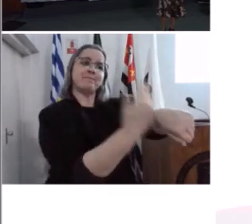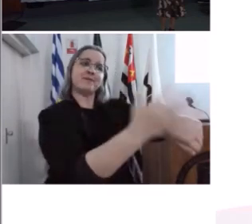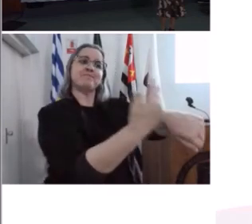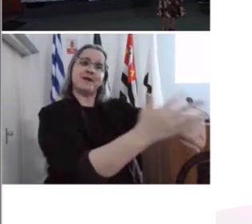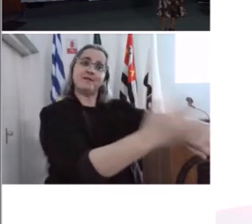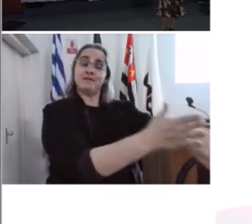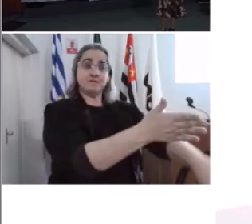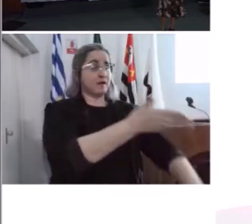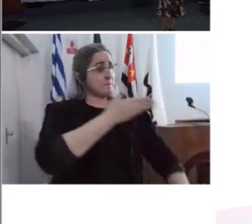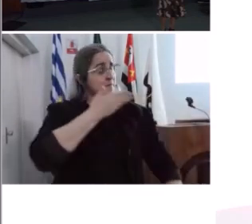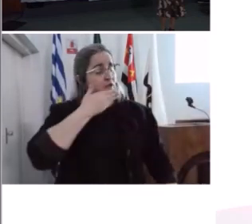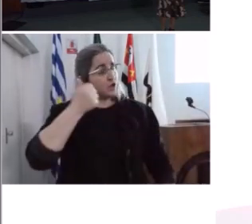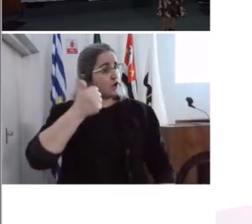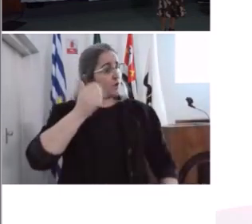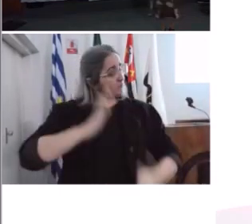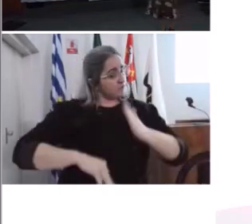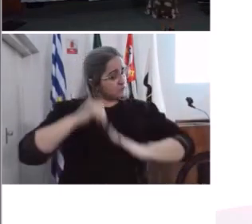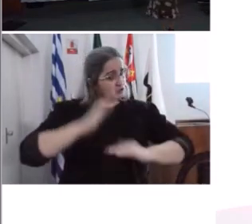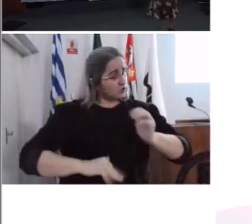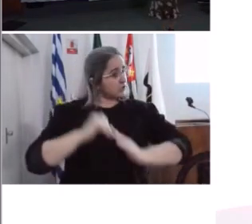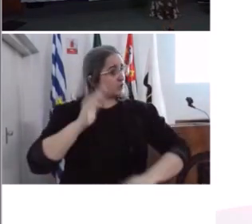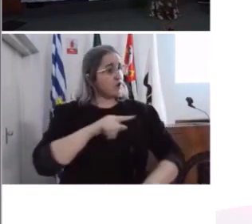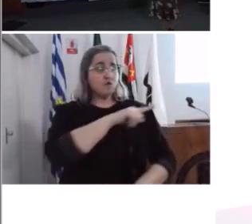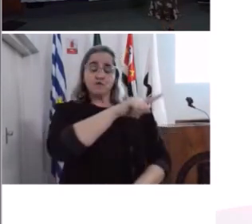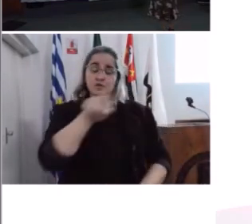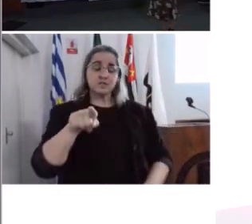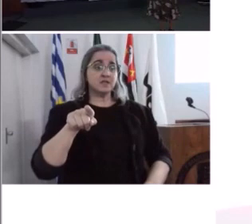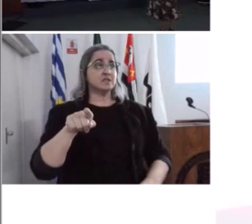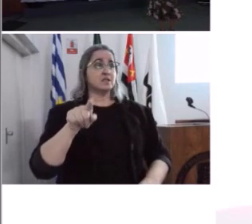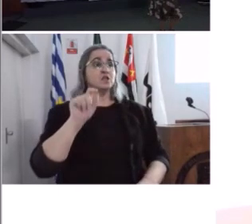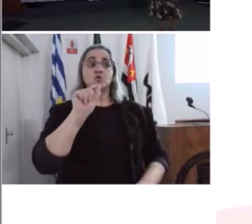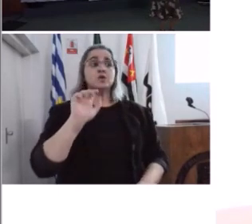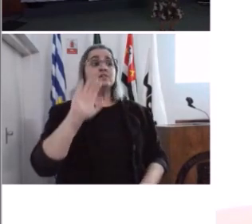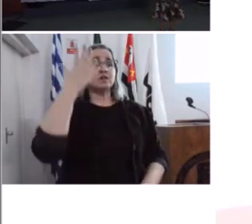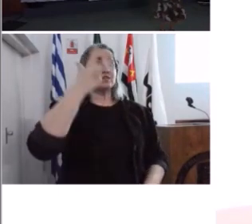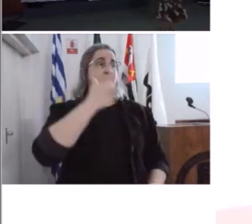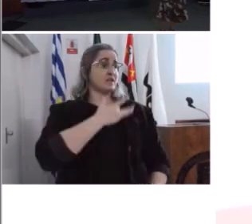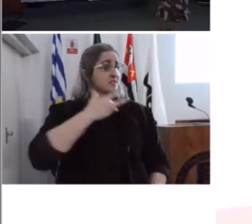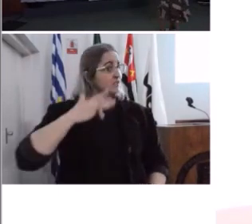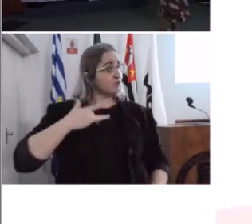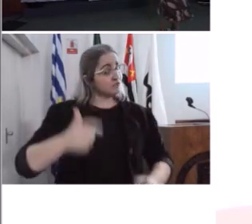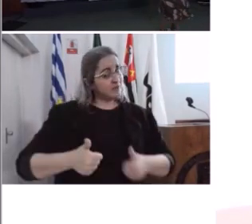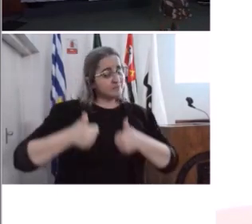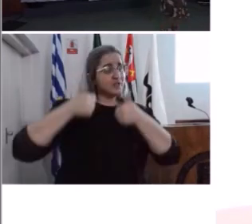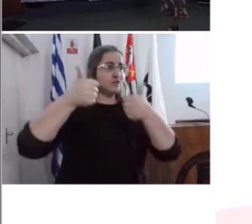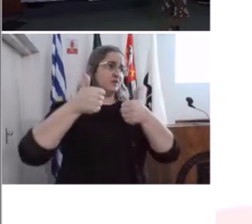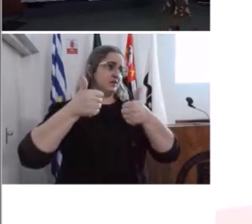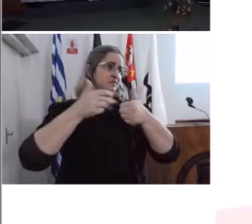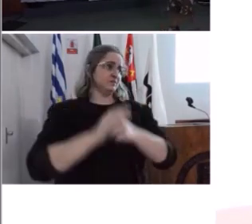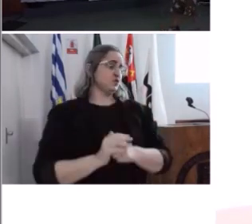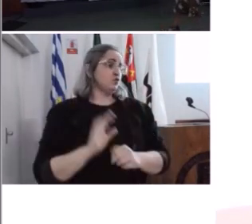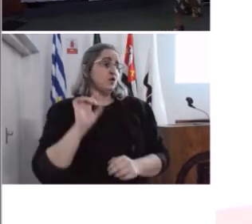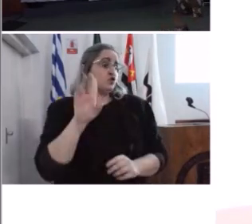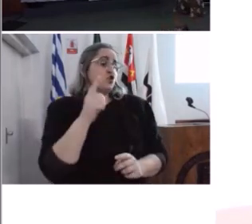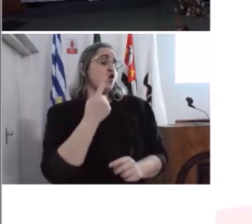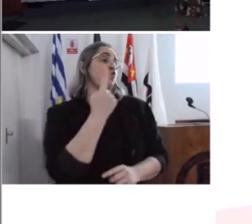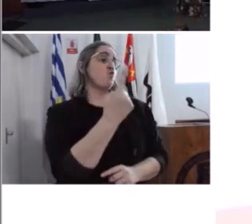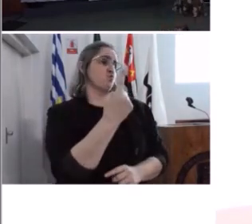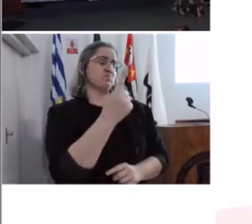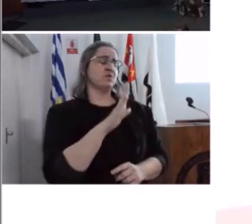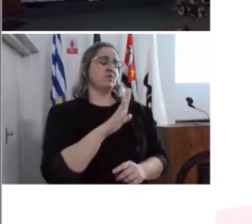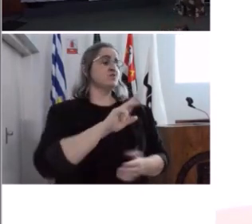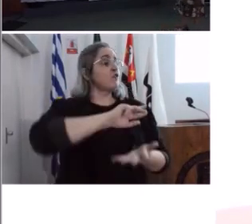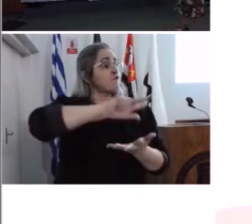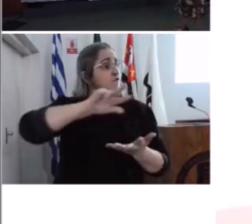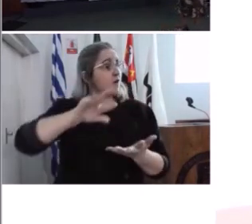mais aptos vocês vão estar para poder realmente trazer a saúde, né? E não ser apenas o pontual. Então, essa aqui é a proposta da